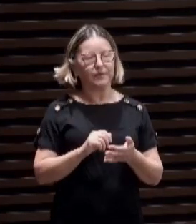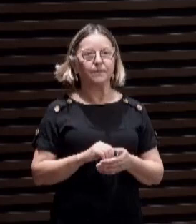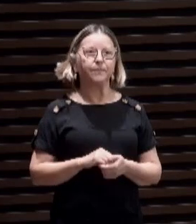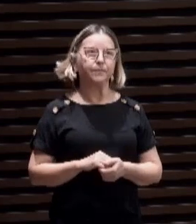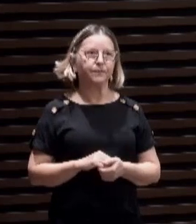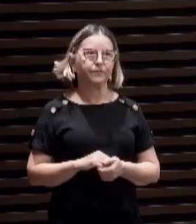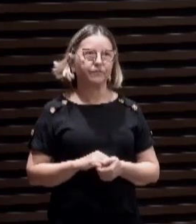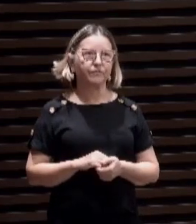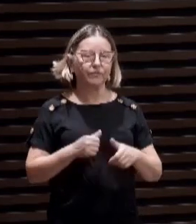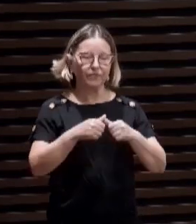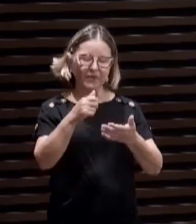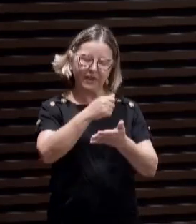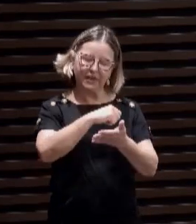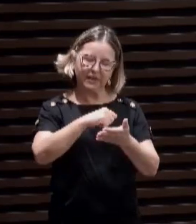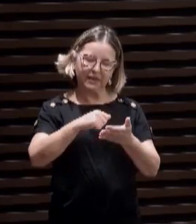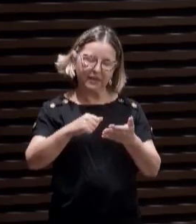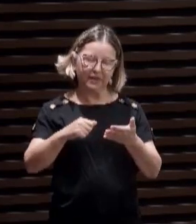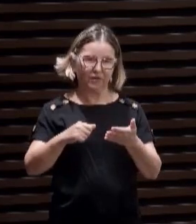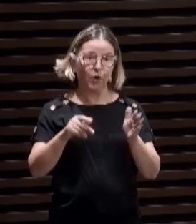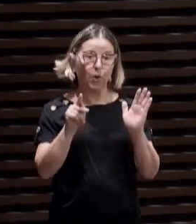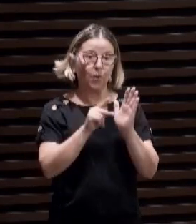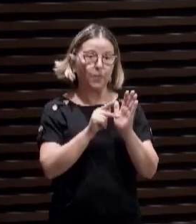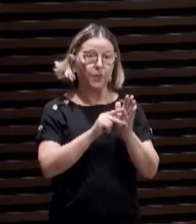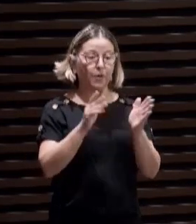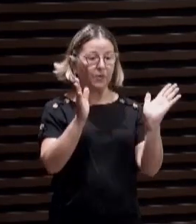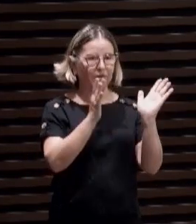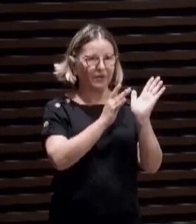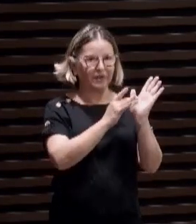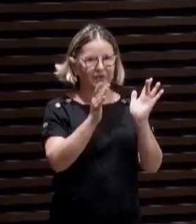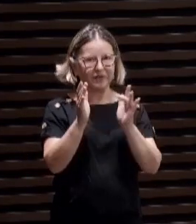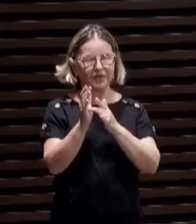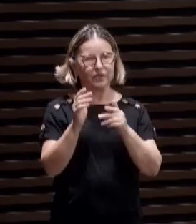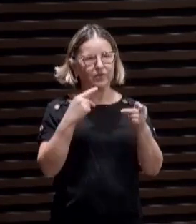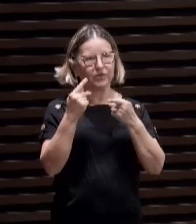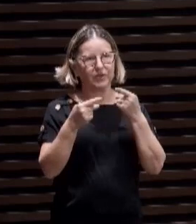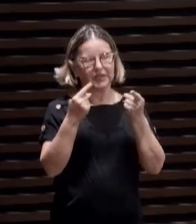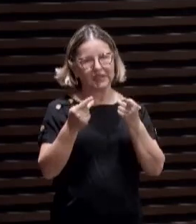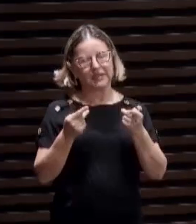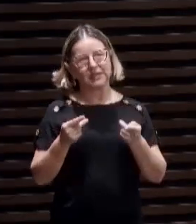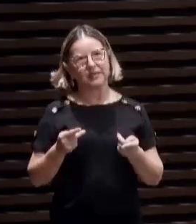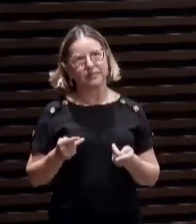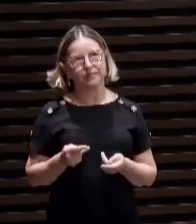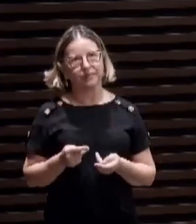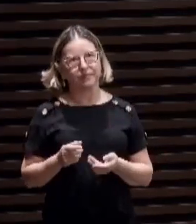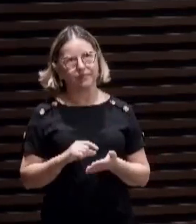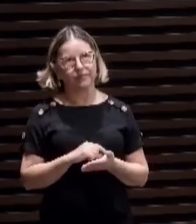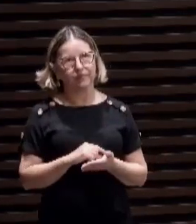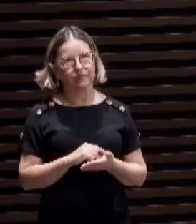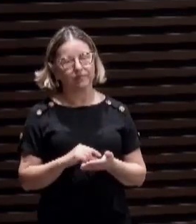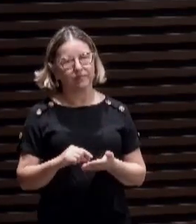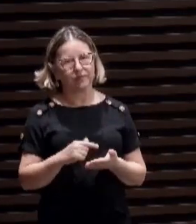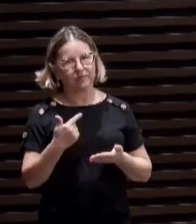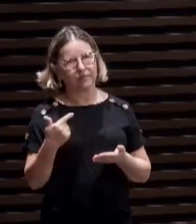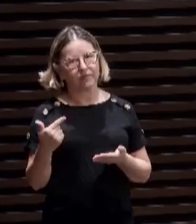está escrito o que o próprio Jesus disse, e ele disse assim, versículo